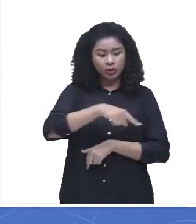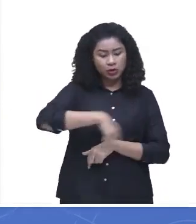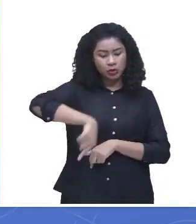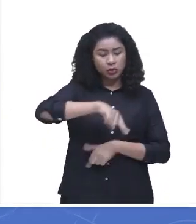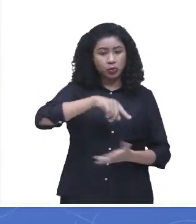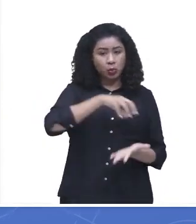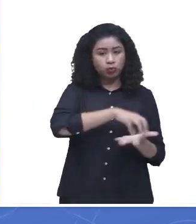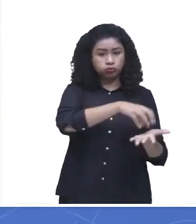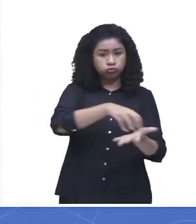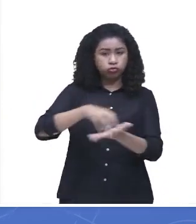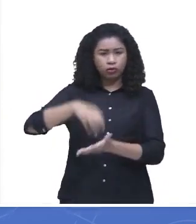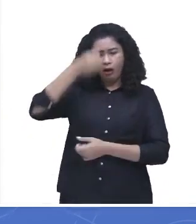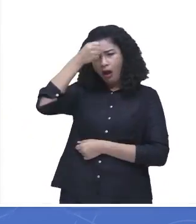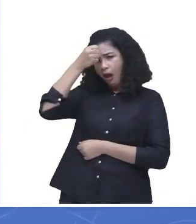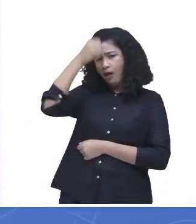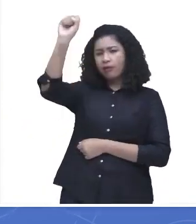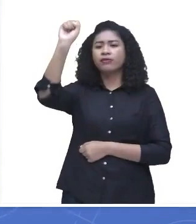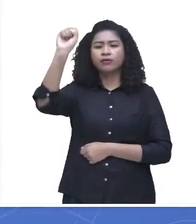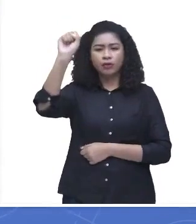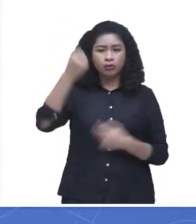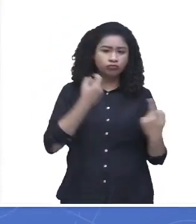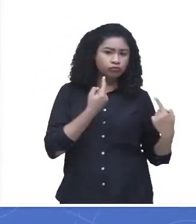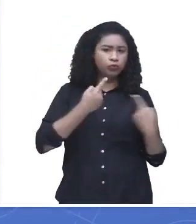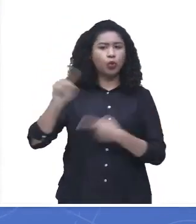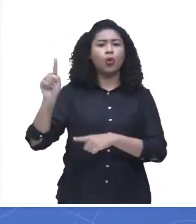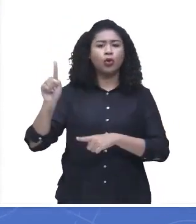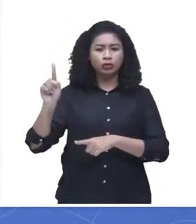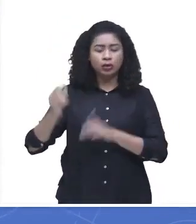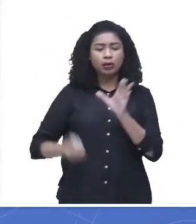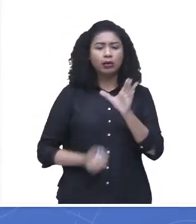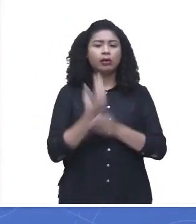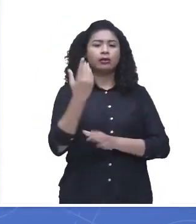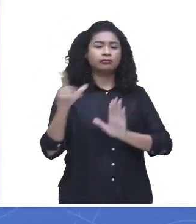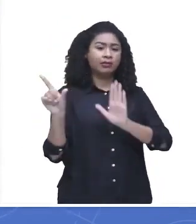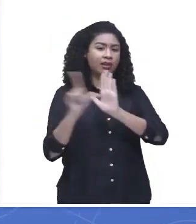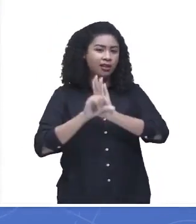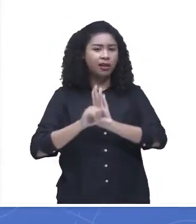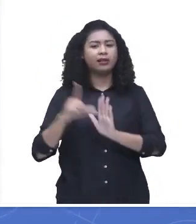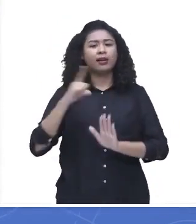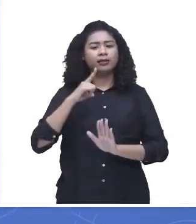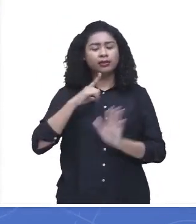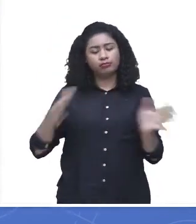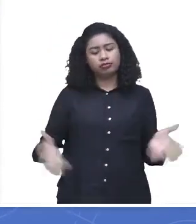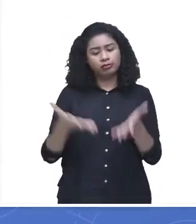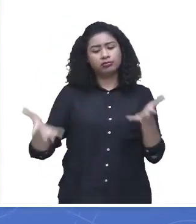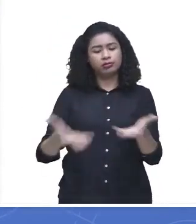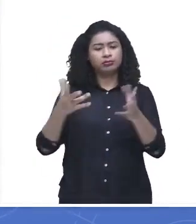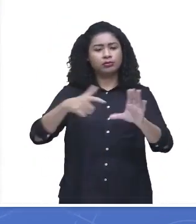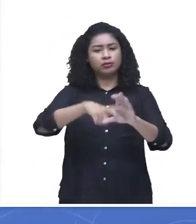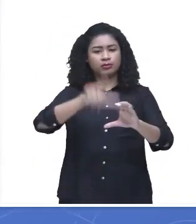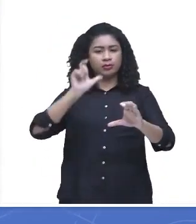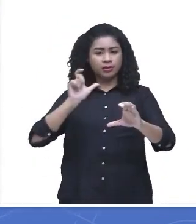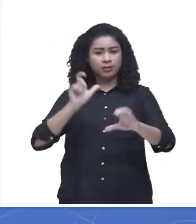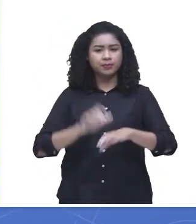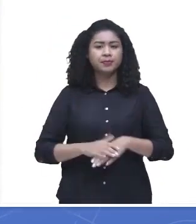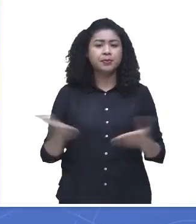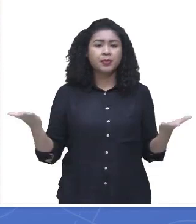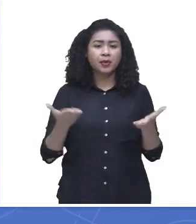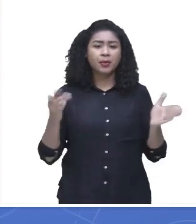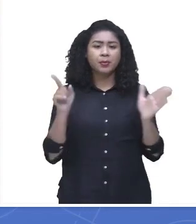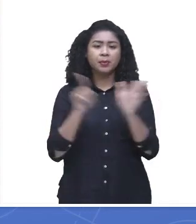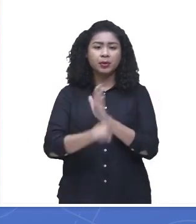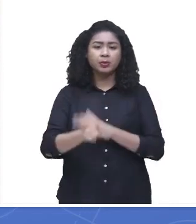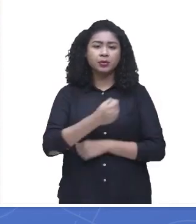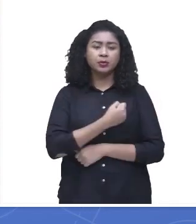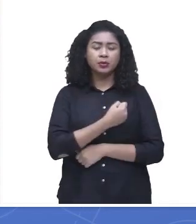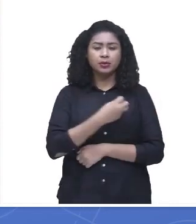7 anos que vai trazer esses prejuízos, dando origem às leis, dando origem ao processo de independência, tudo bem? Agora vamos à terceira questão.